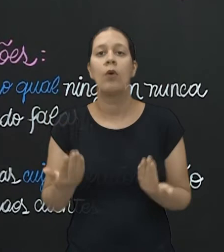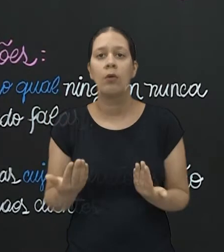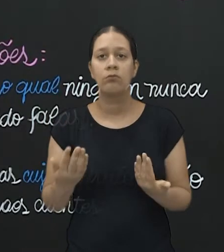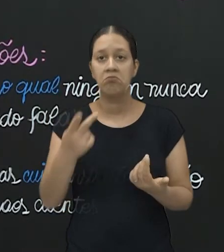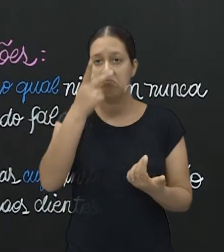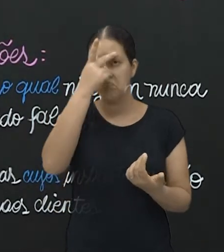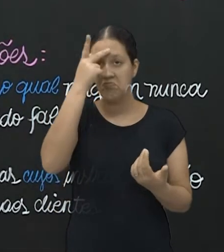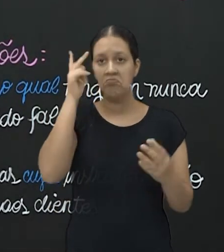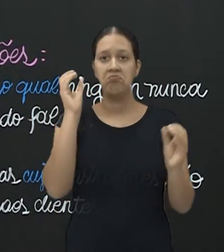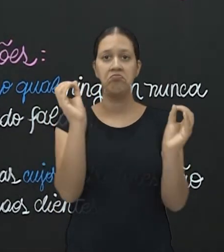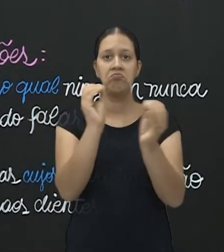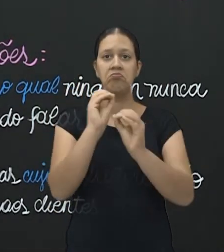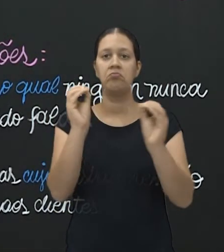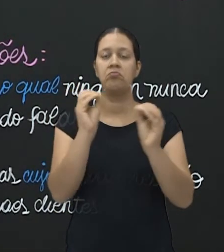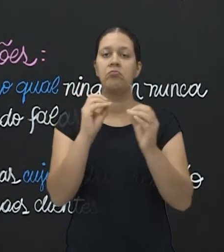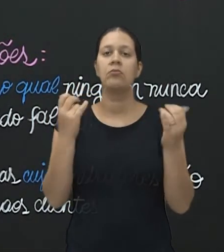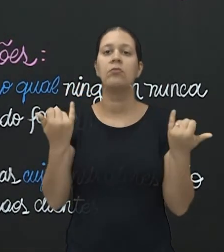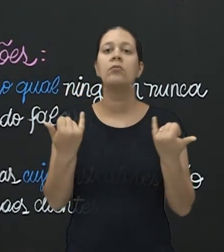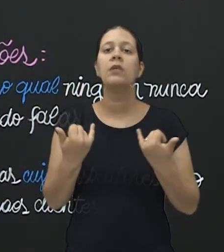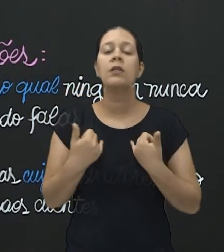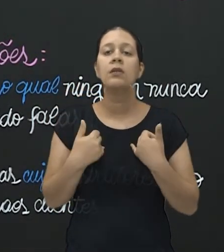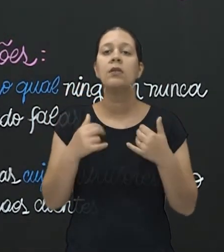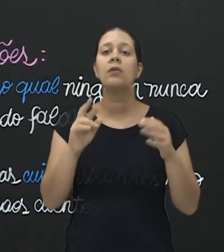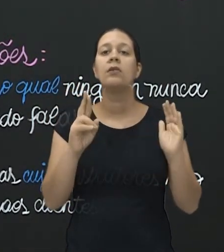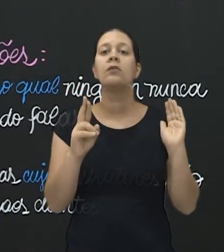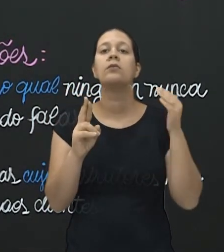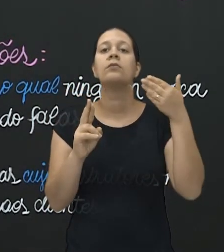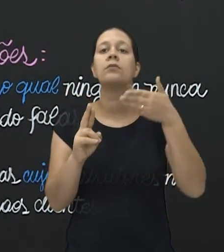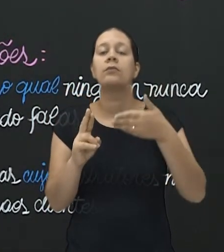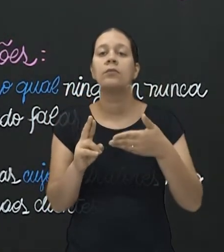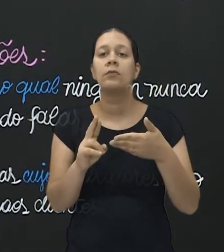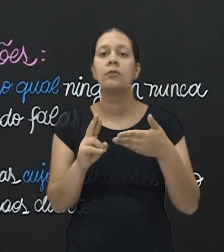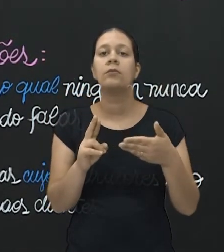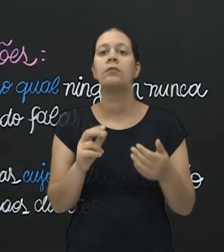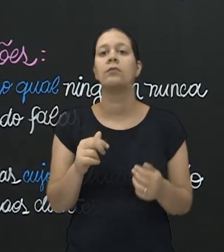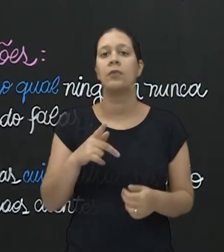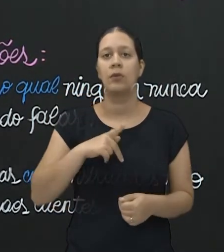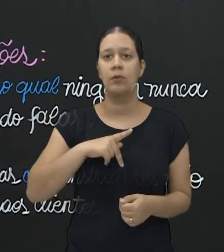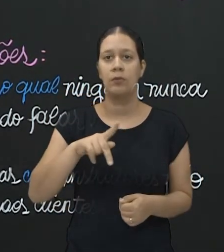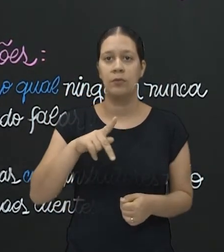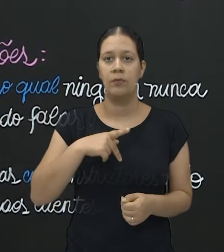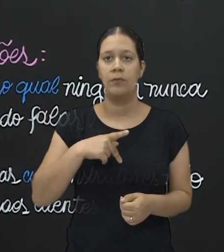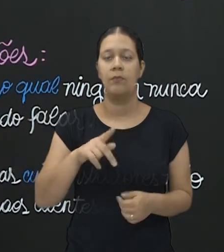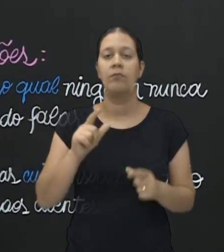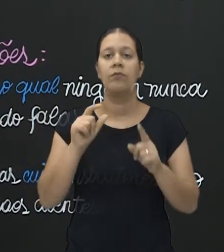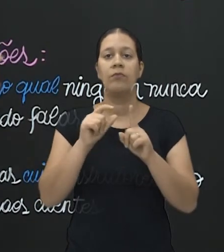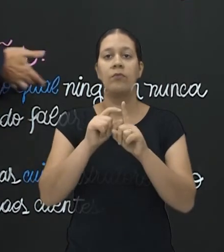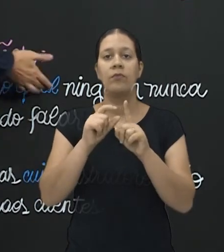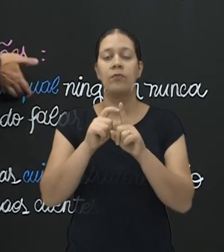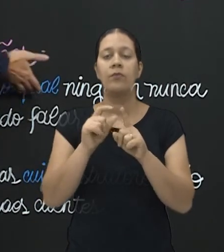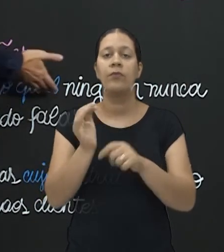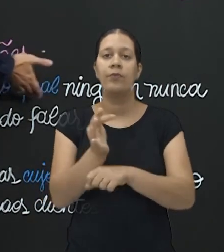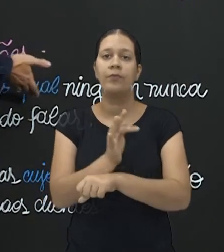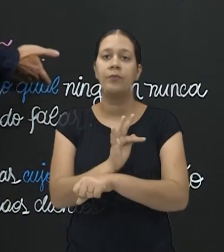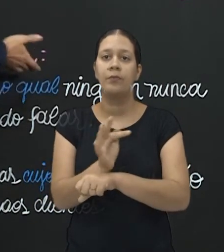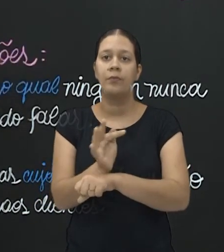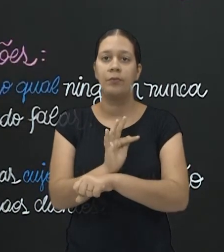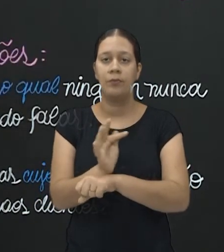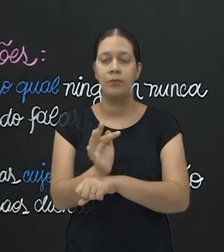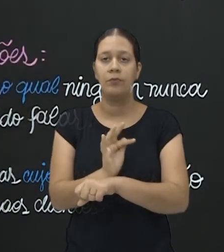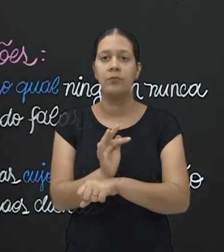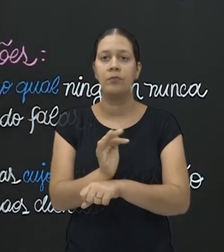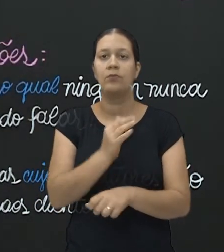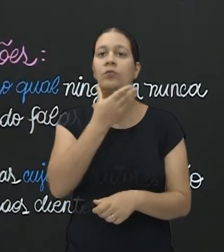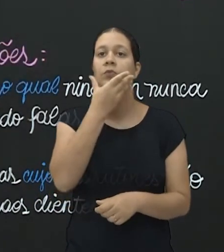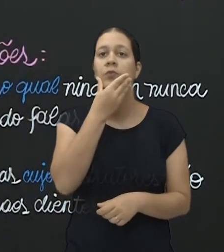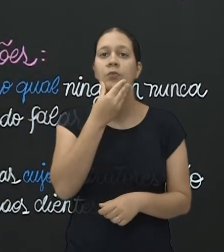tinha ouvido falar. O antecedente, o referente desse pronome aqui é a palavra filme. Por isso que eu coloquei no